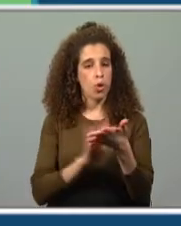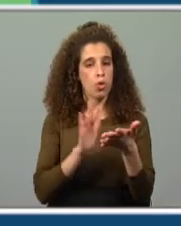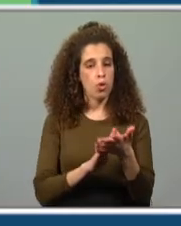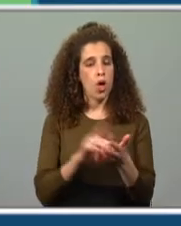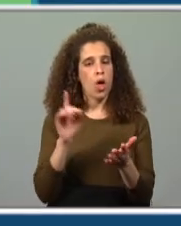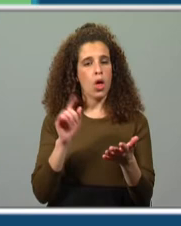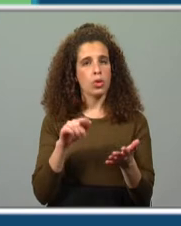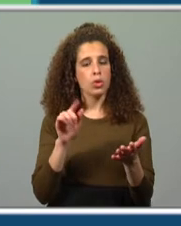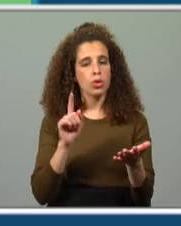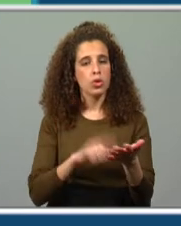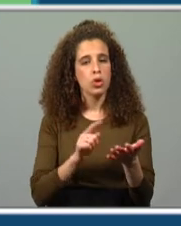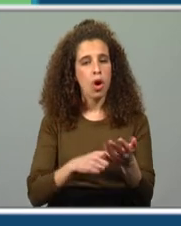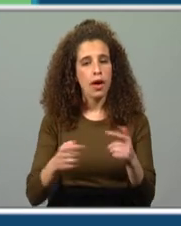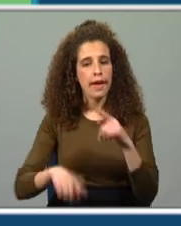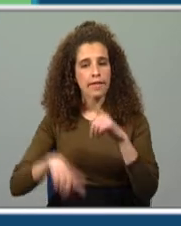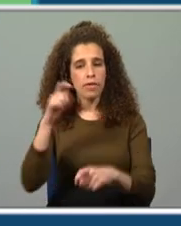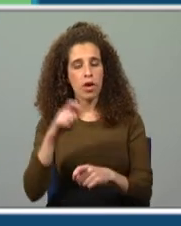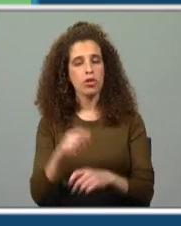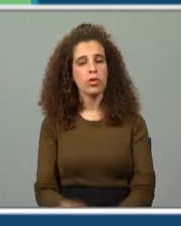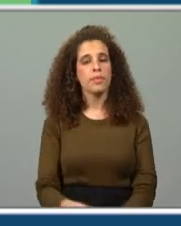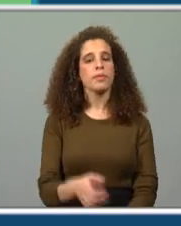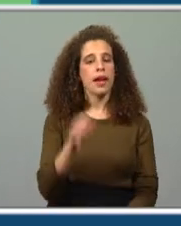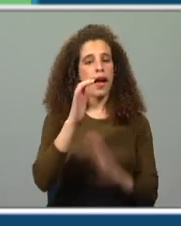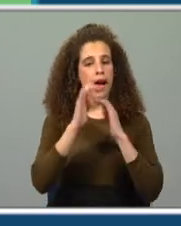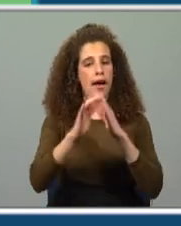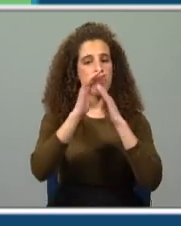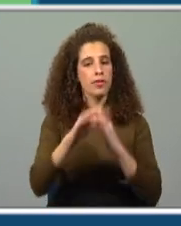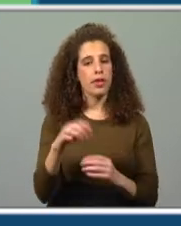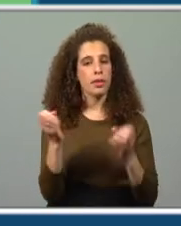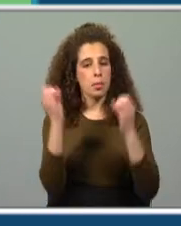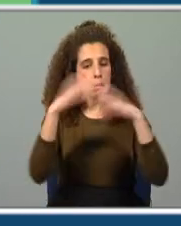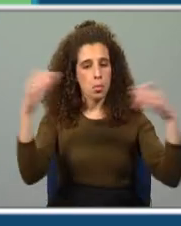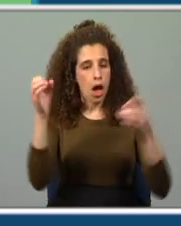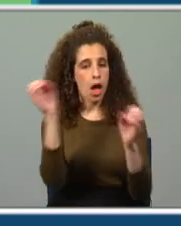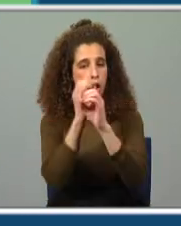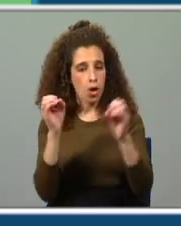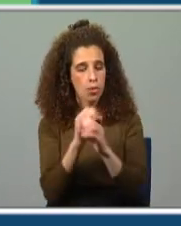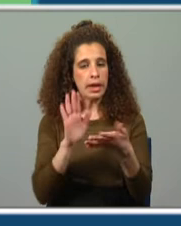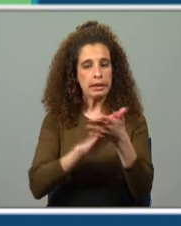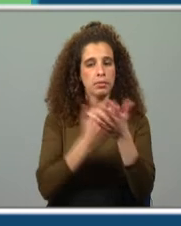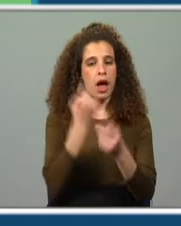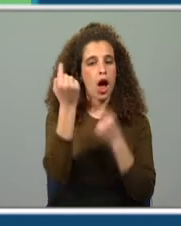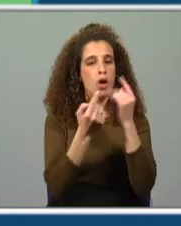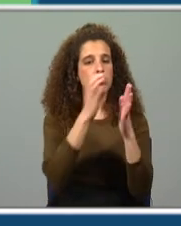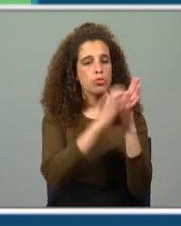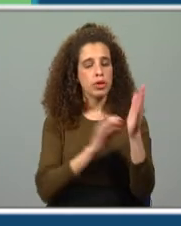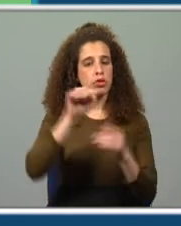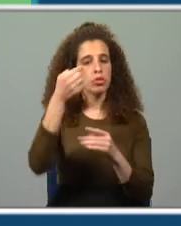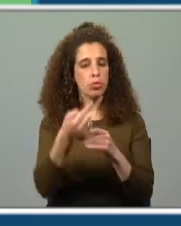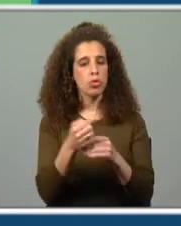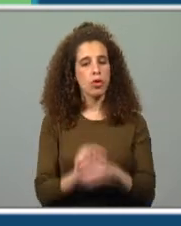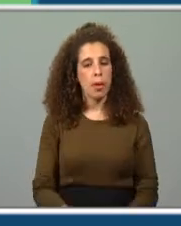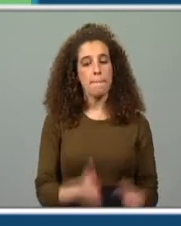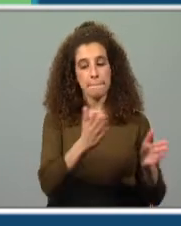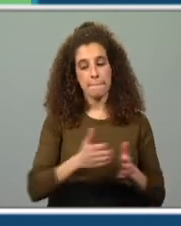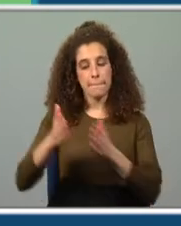Toque e Foge ou Flauta Sem Mágica, de António Torrado. Vamos interpretar alguns textos. Depois vamos passar aqui um bocadinho para a